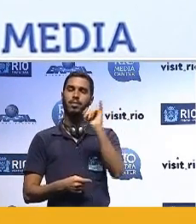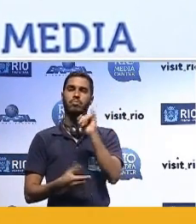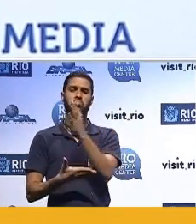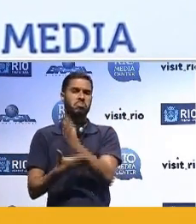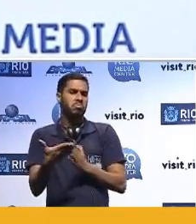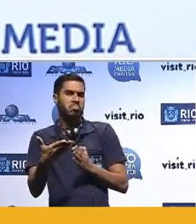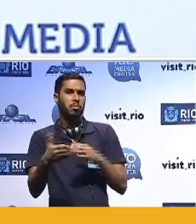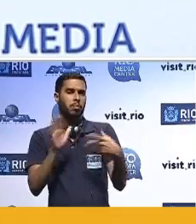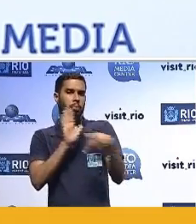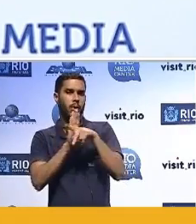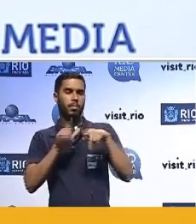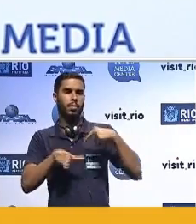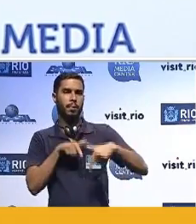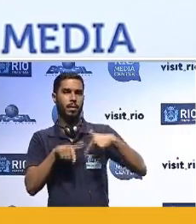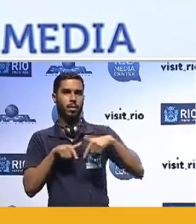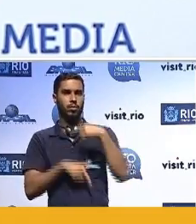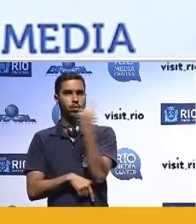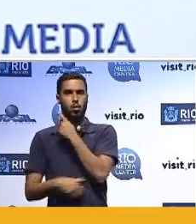desenvolvendo.